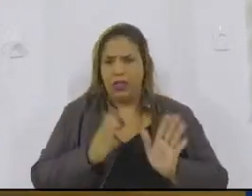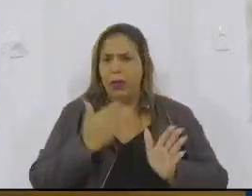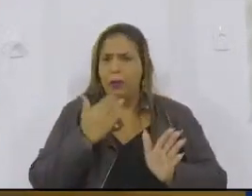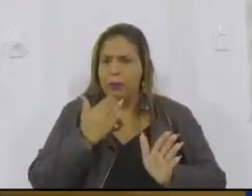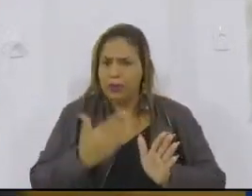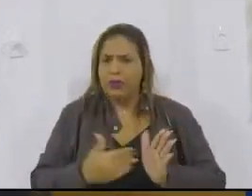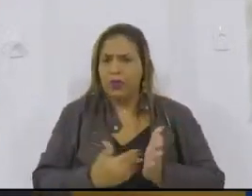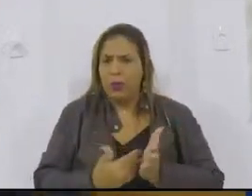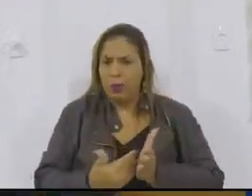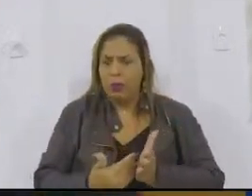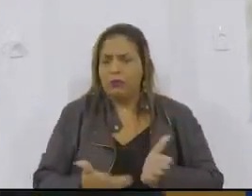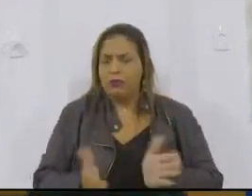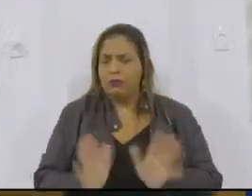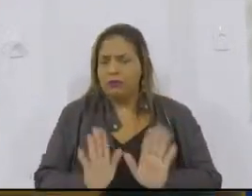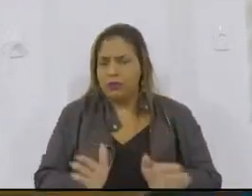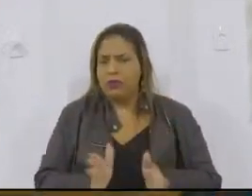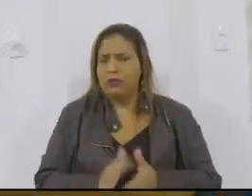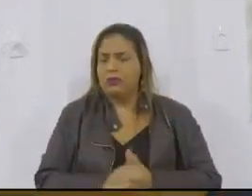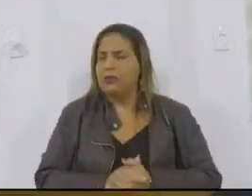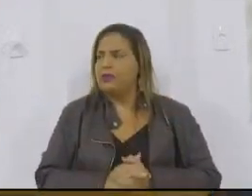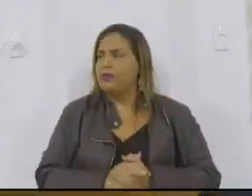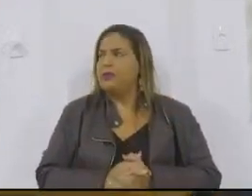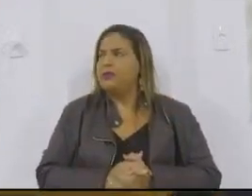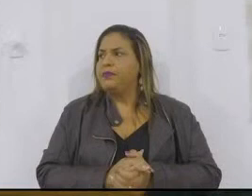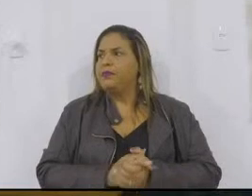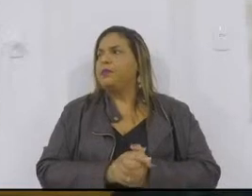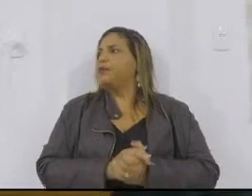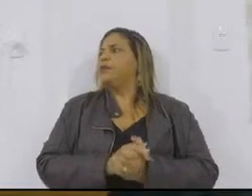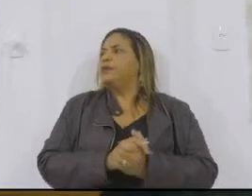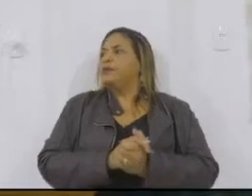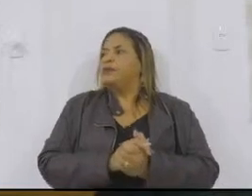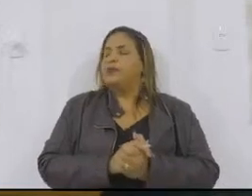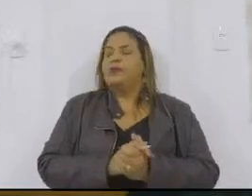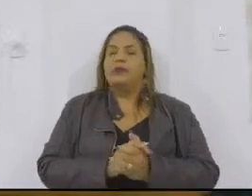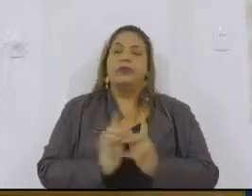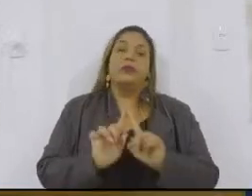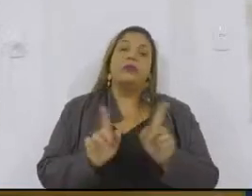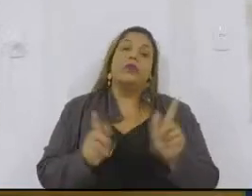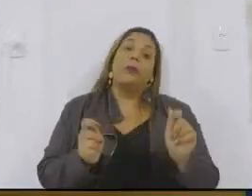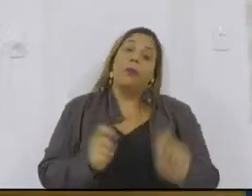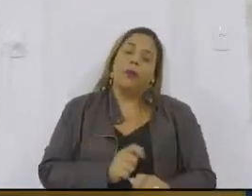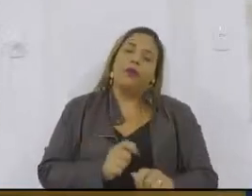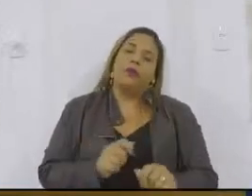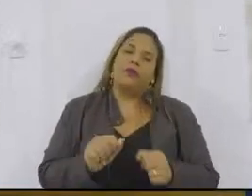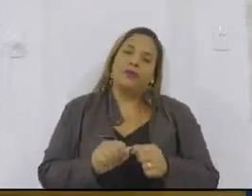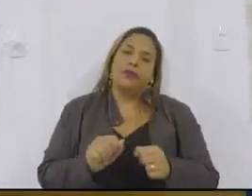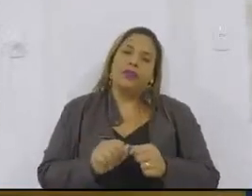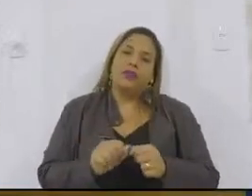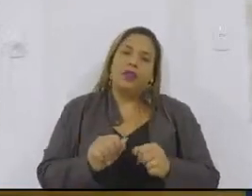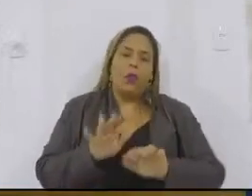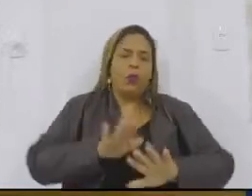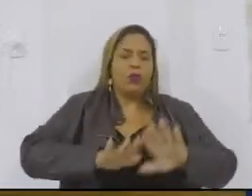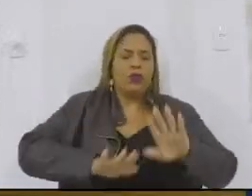período em que se encontramos, mas que se possa ser feita uma manutenção prévia.